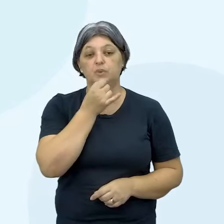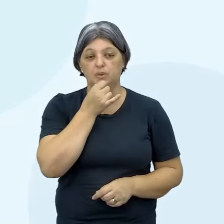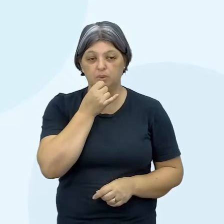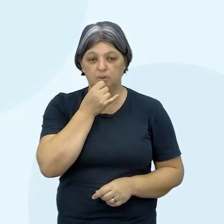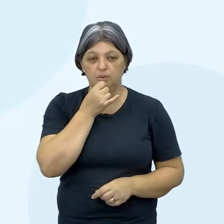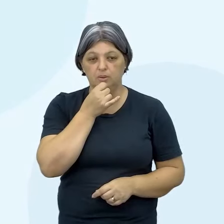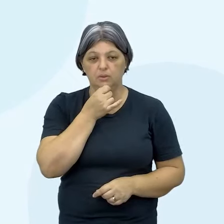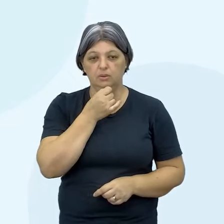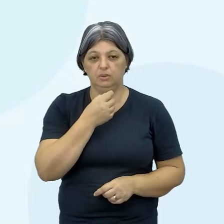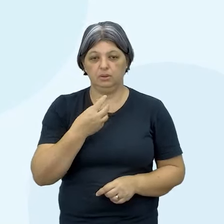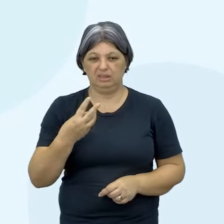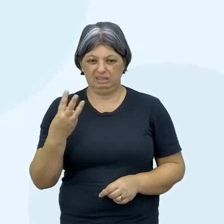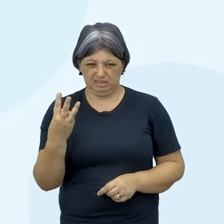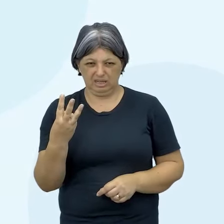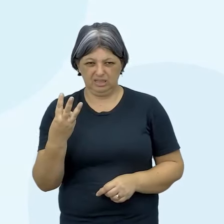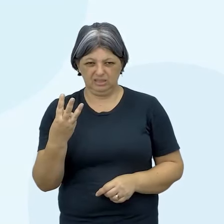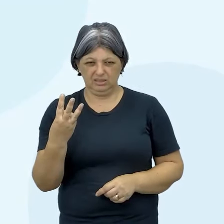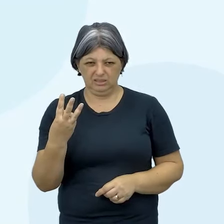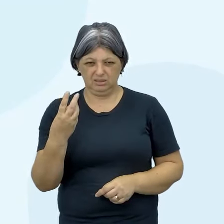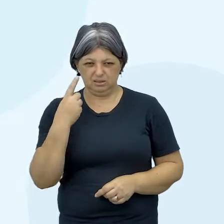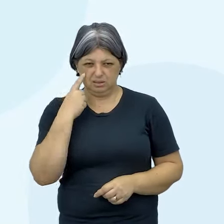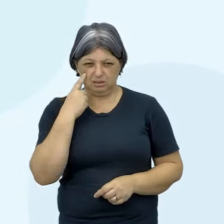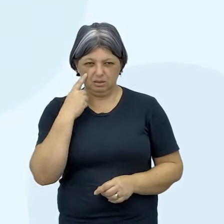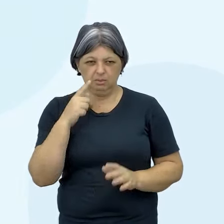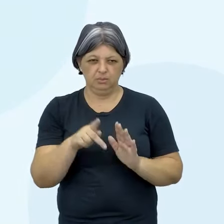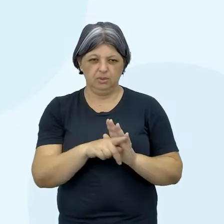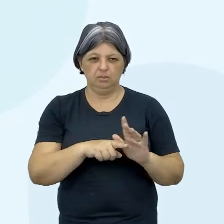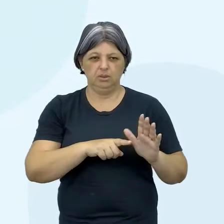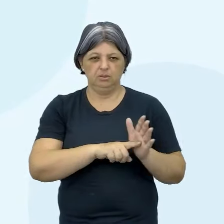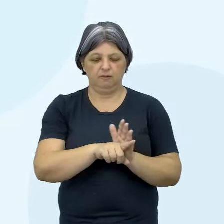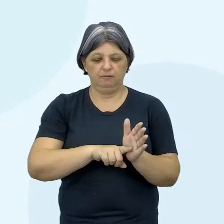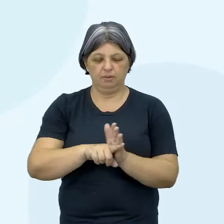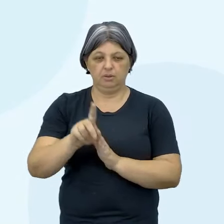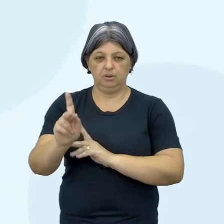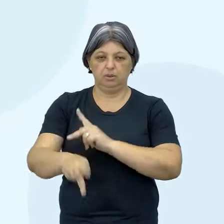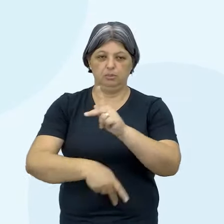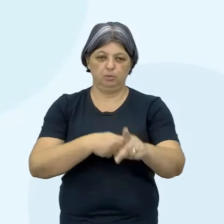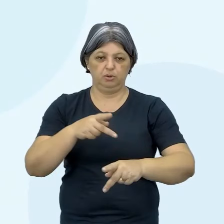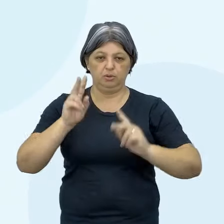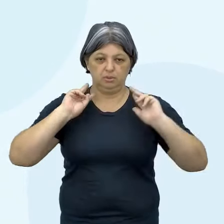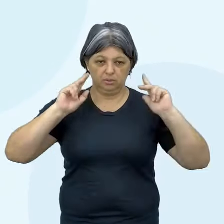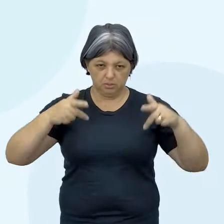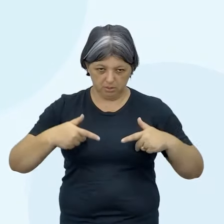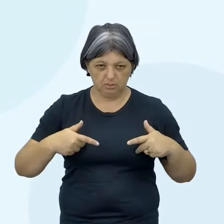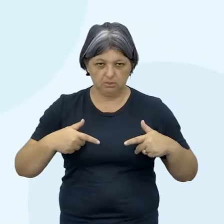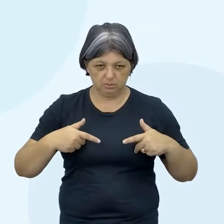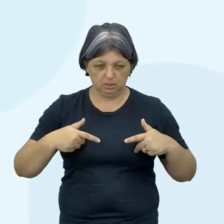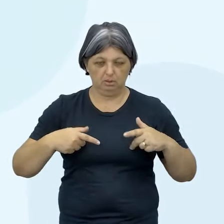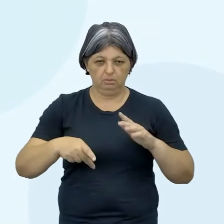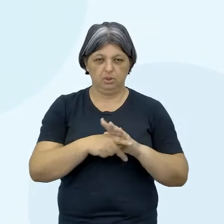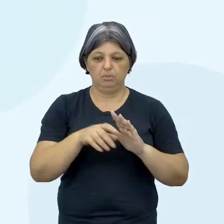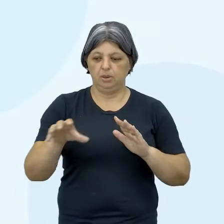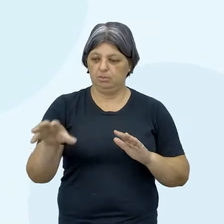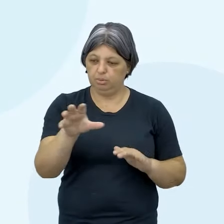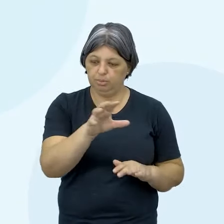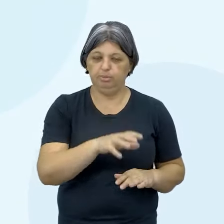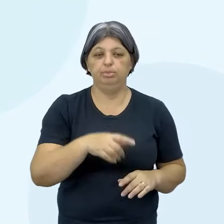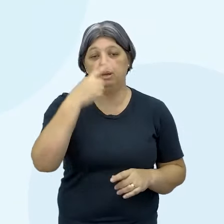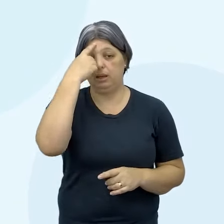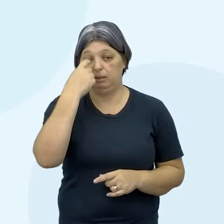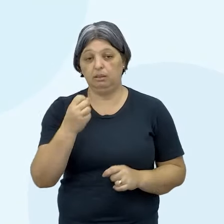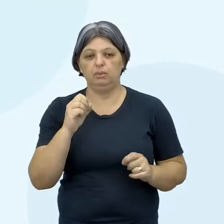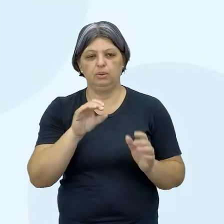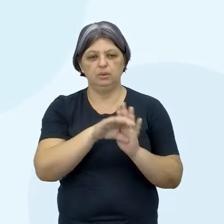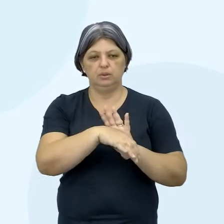componente 3, que está no meio, demografia e investigação das populações humanas, a ideia é discutir o conceito